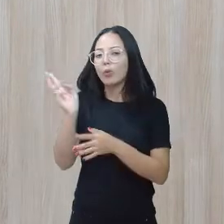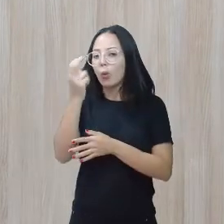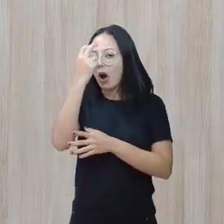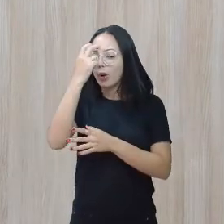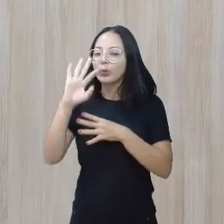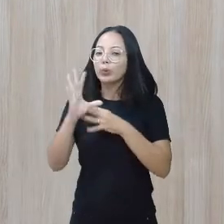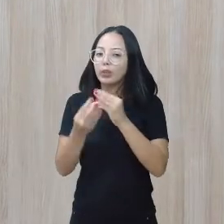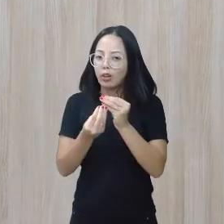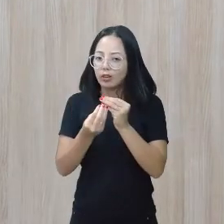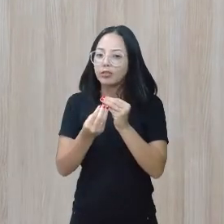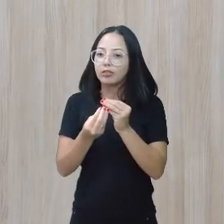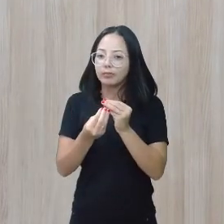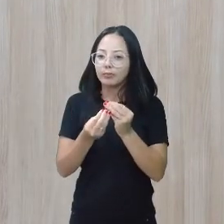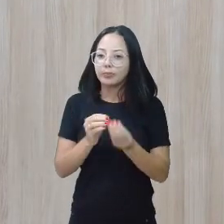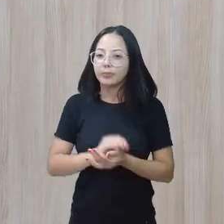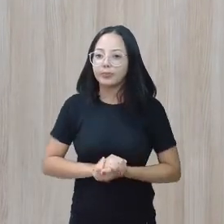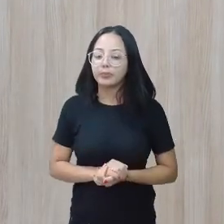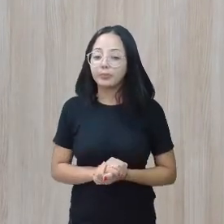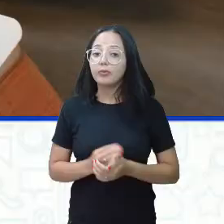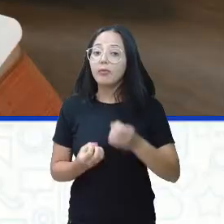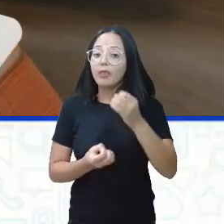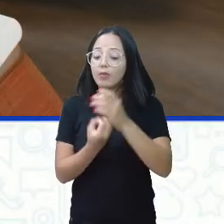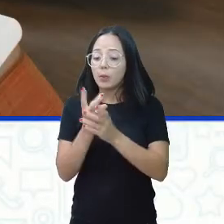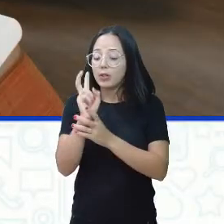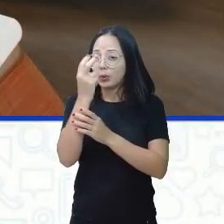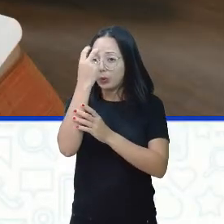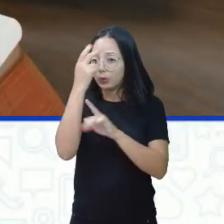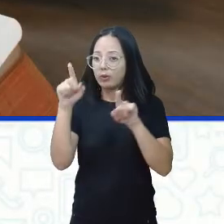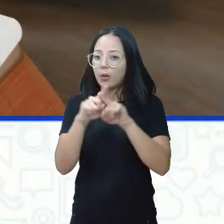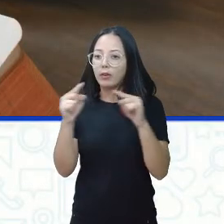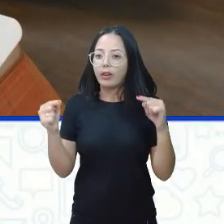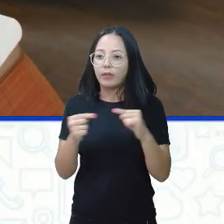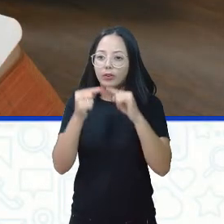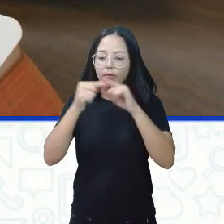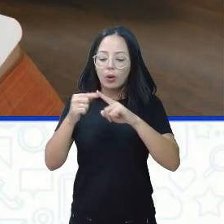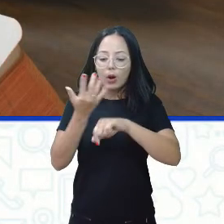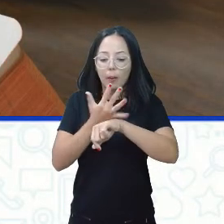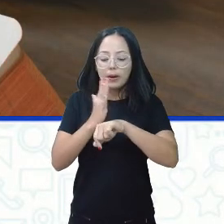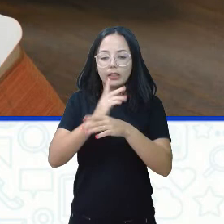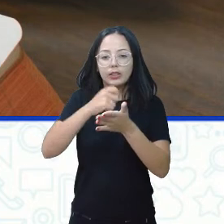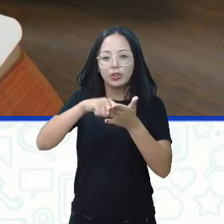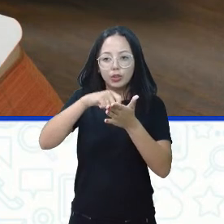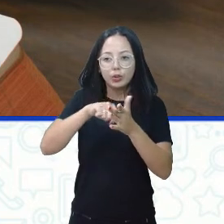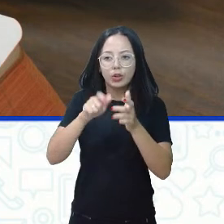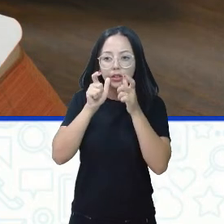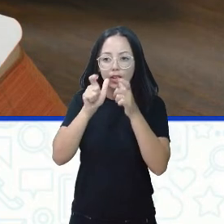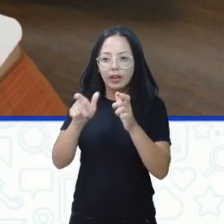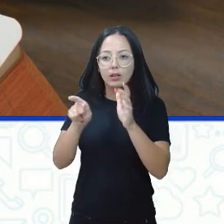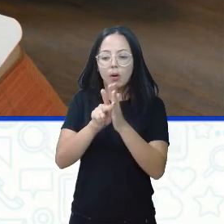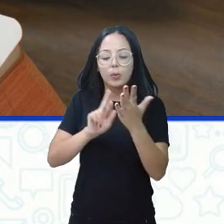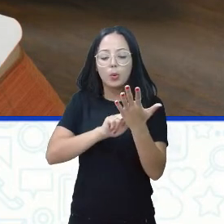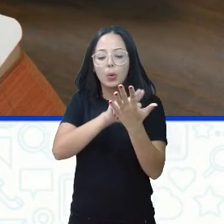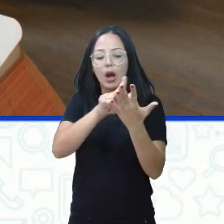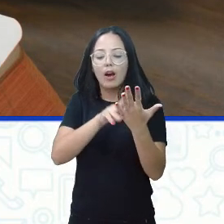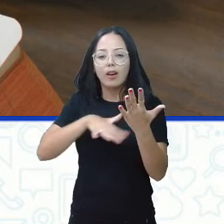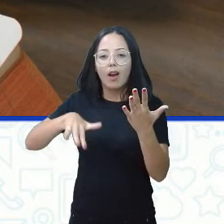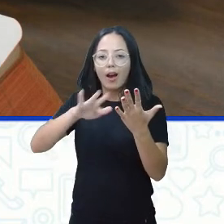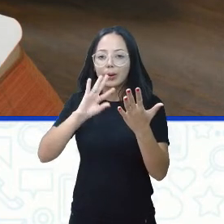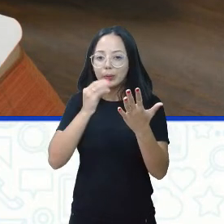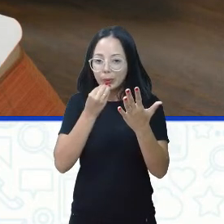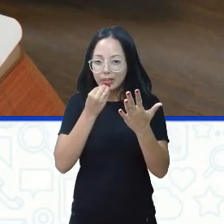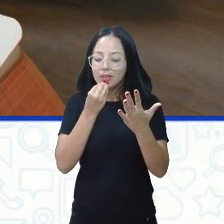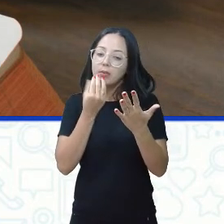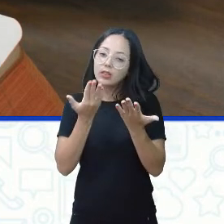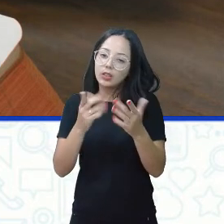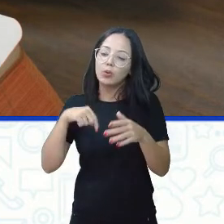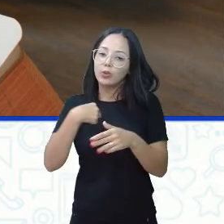tá certo? A formação cultural também tem a ver com a prática da escrita e interesse por diversas áreas de conhecimento,